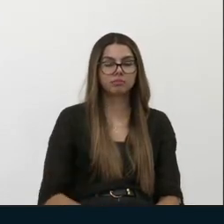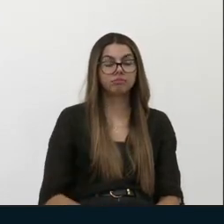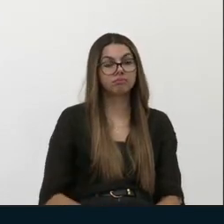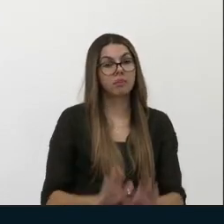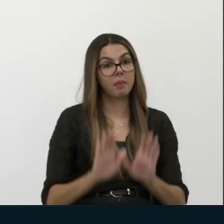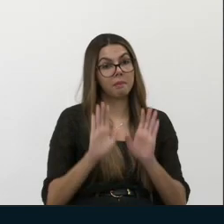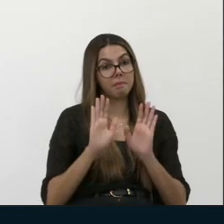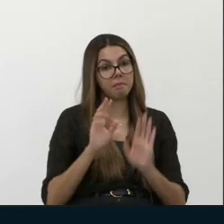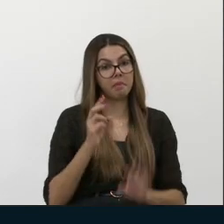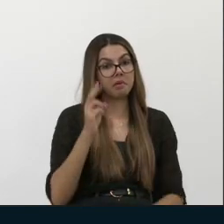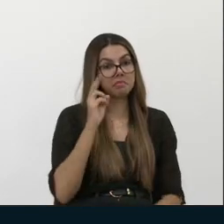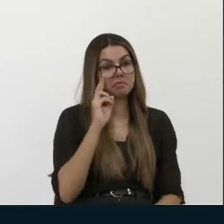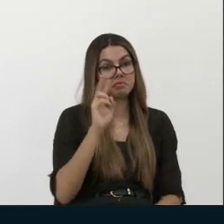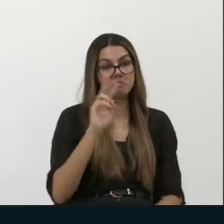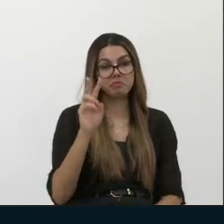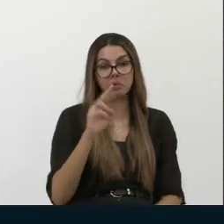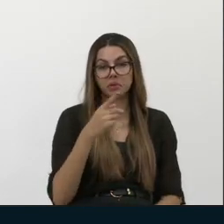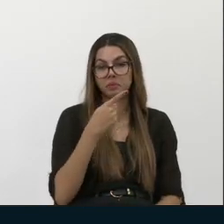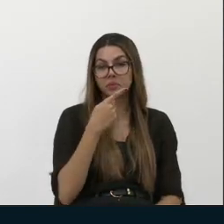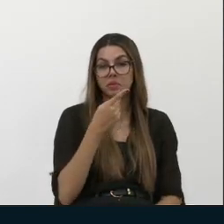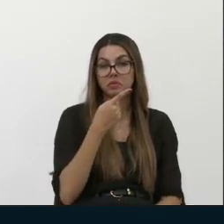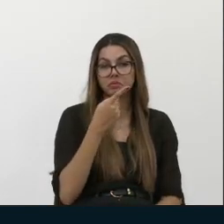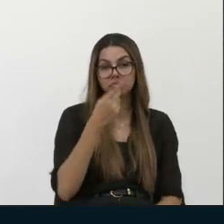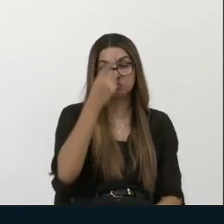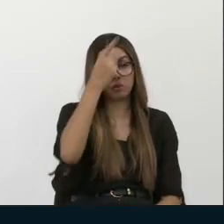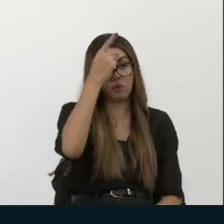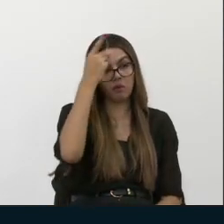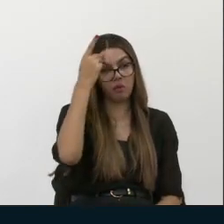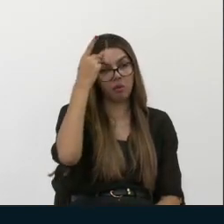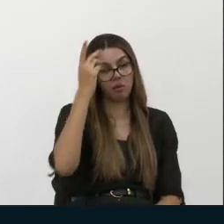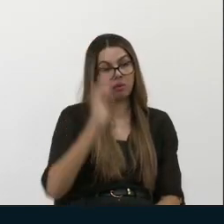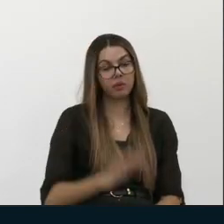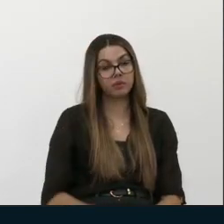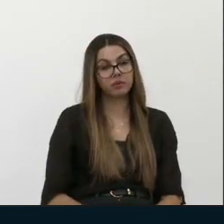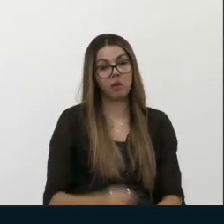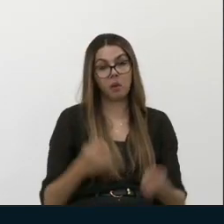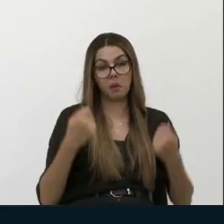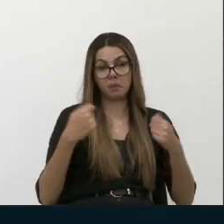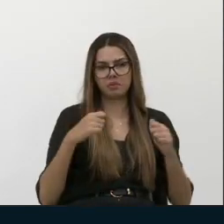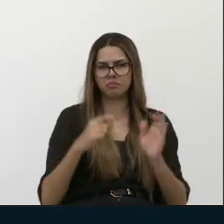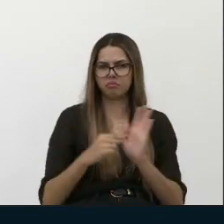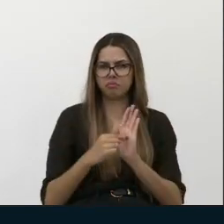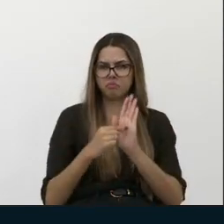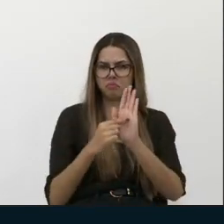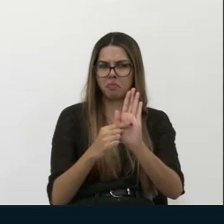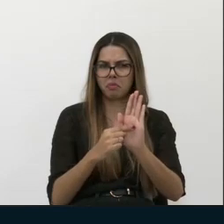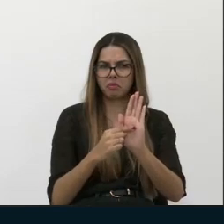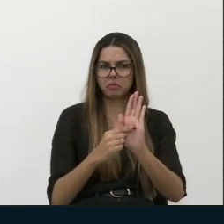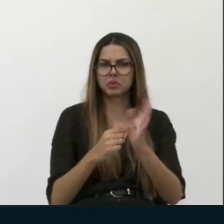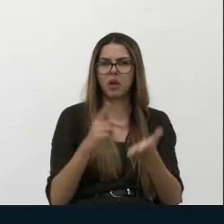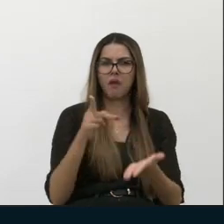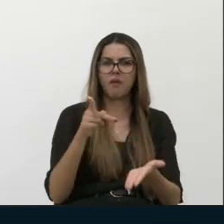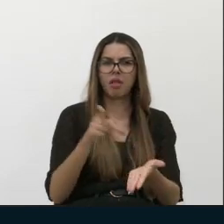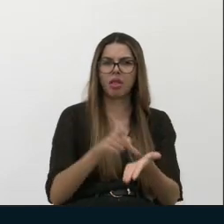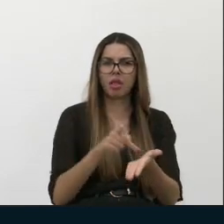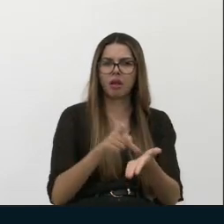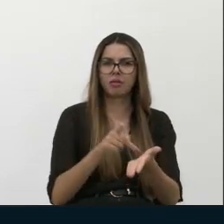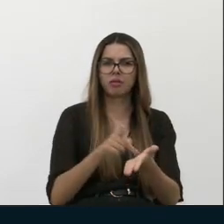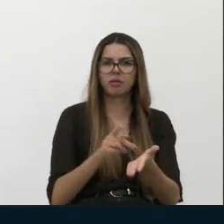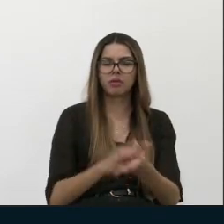vendo algumas falas aqui, eu acho que se faz necessário se estabelecer a verdade aqui. Eu queria até que o